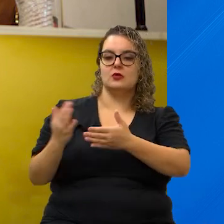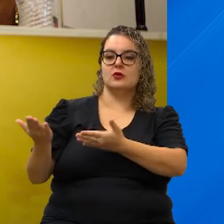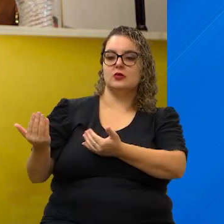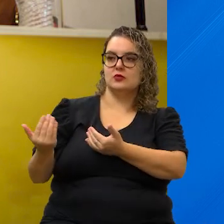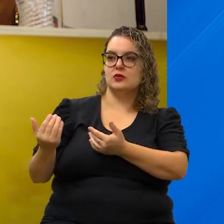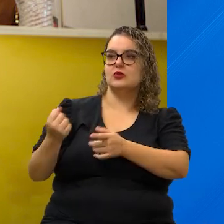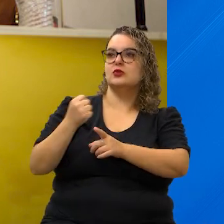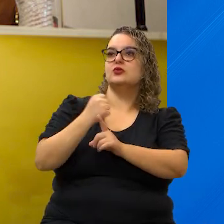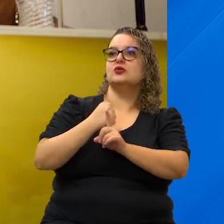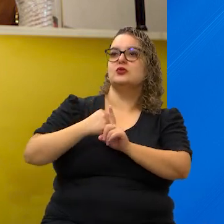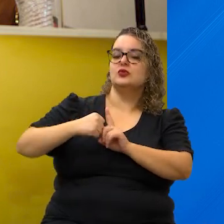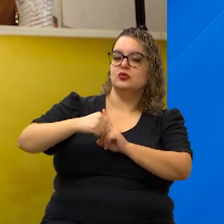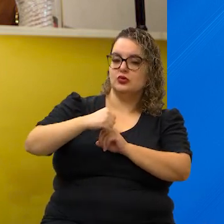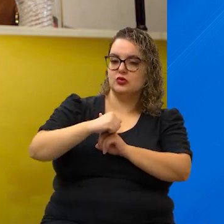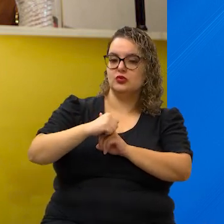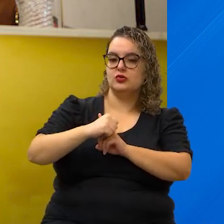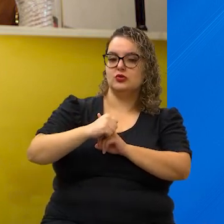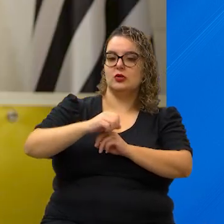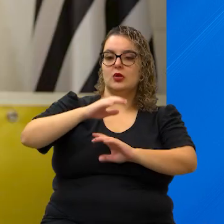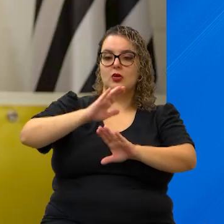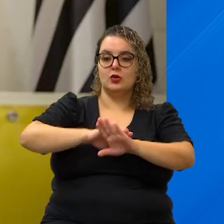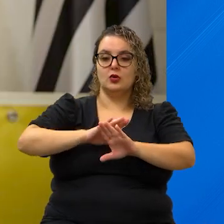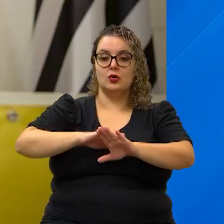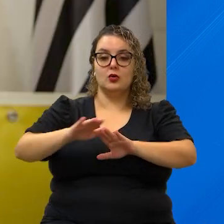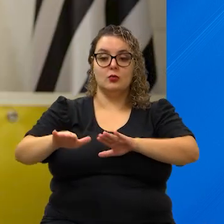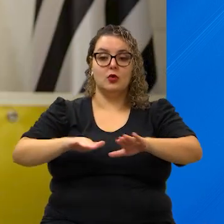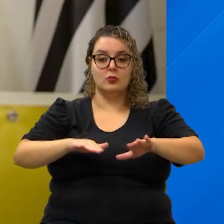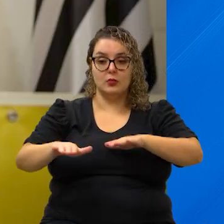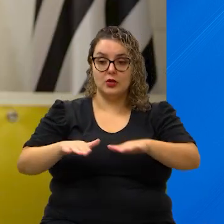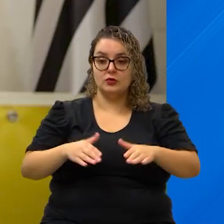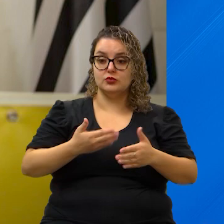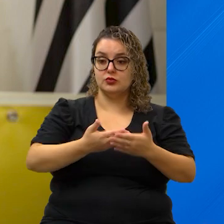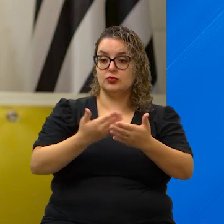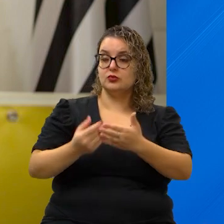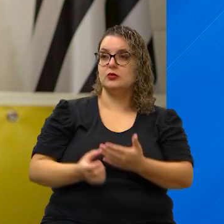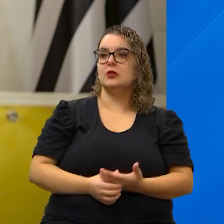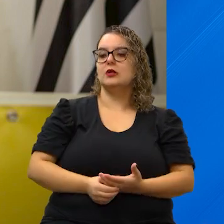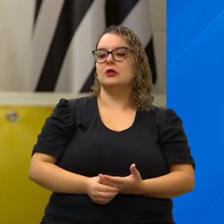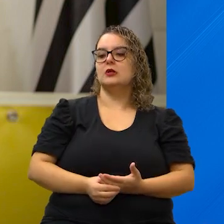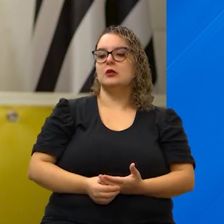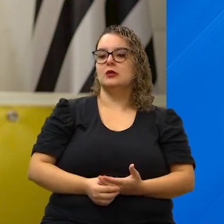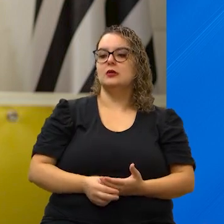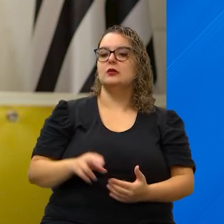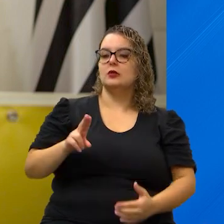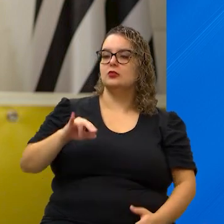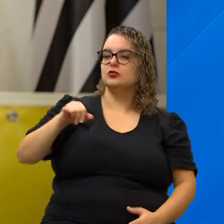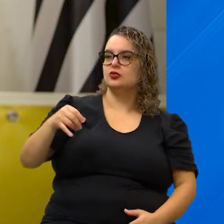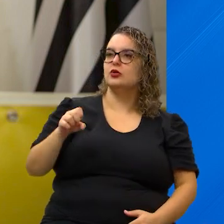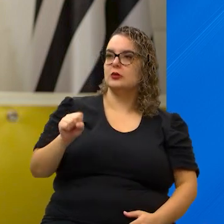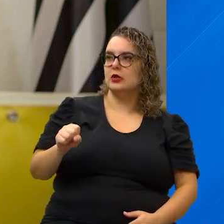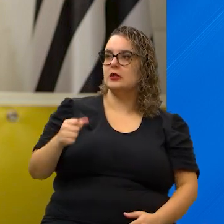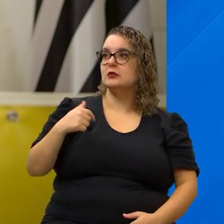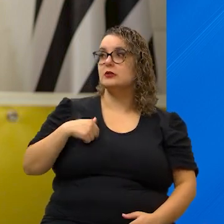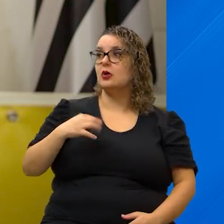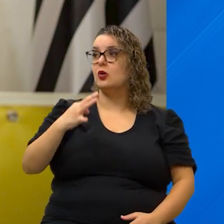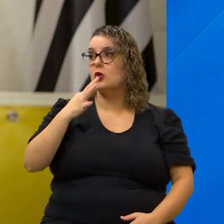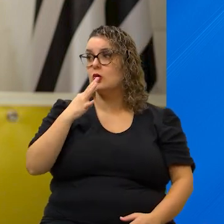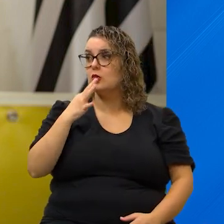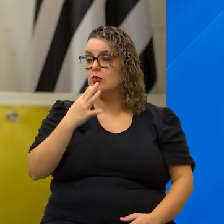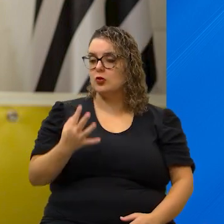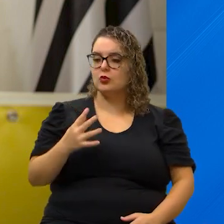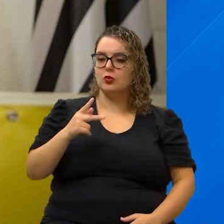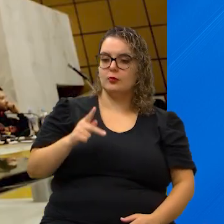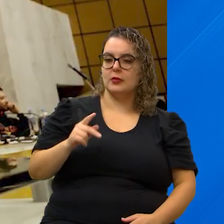Juventude Socialista, que era muito atuante no movimento estudantil. E foi a partir da UJS que eu acabei